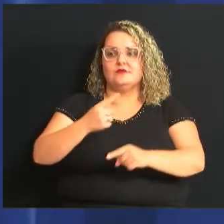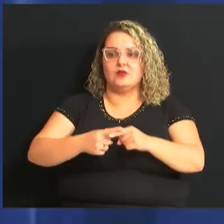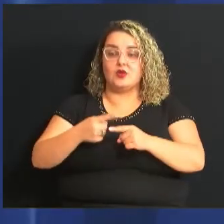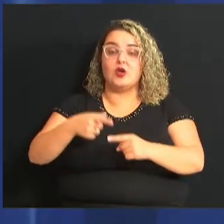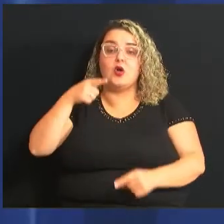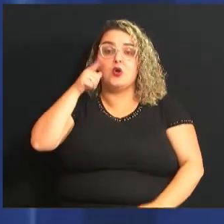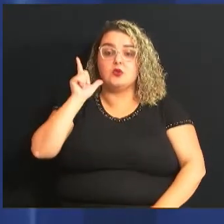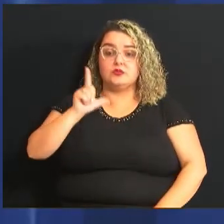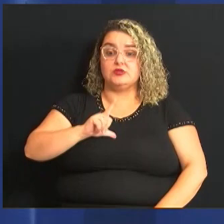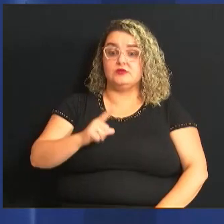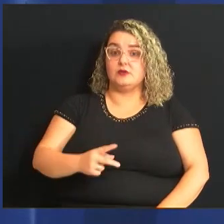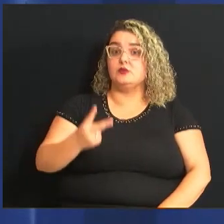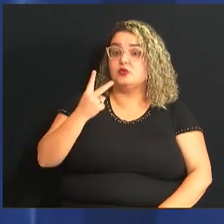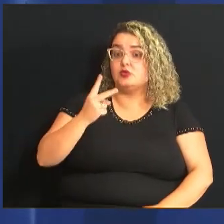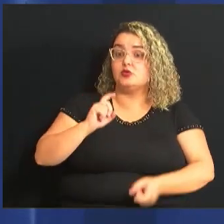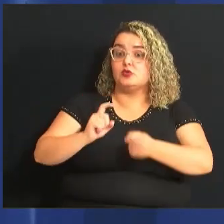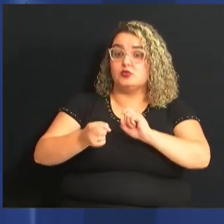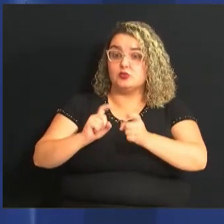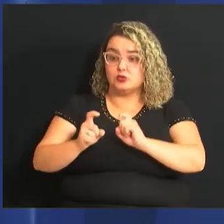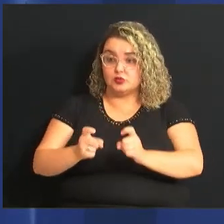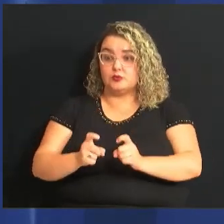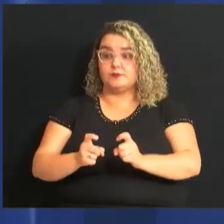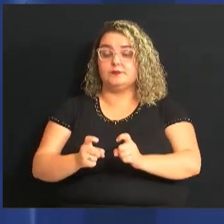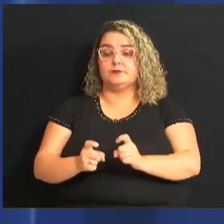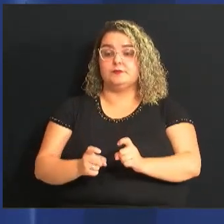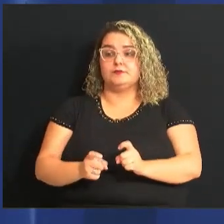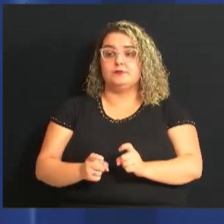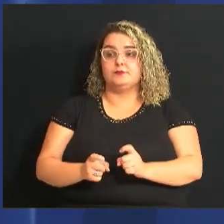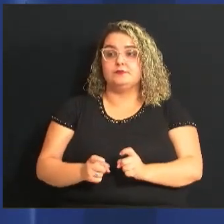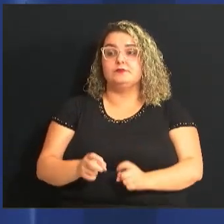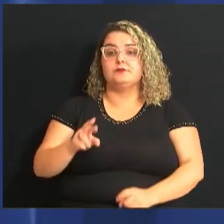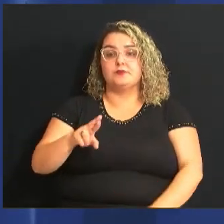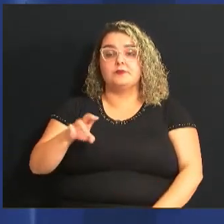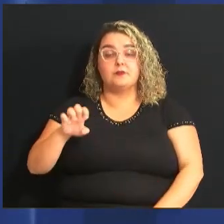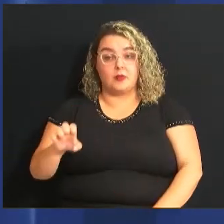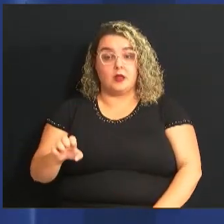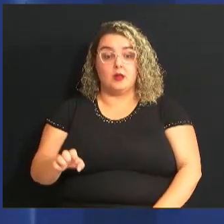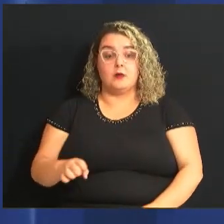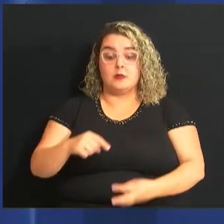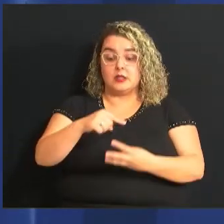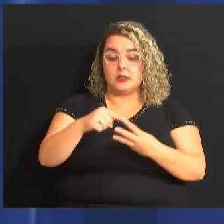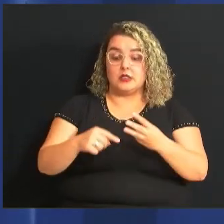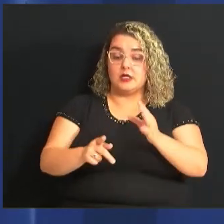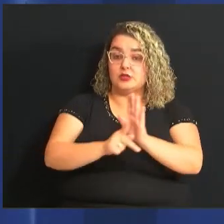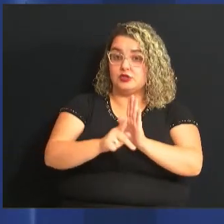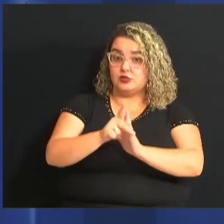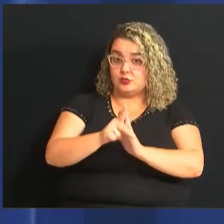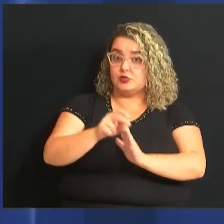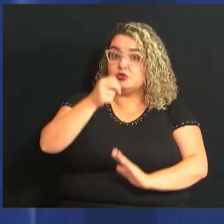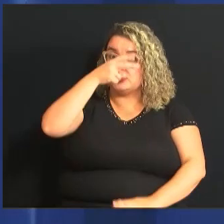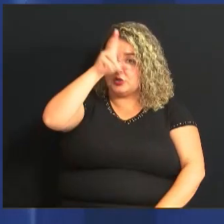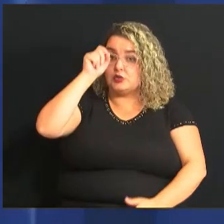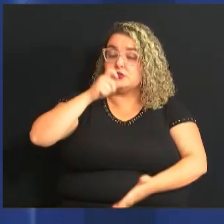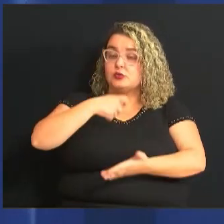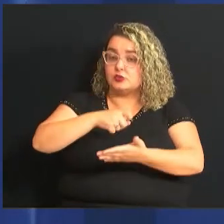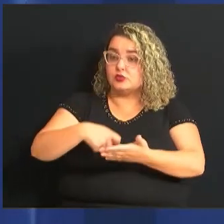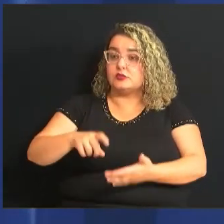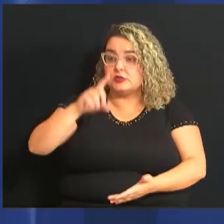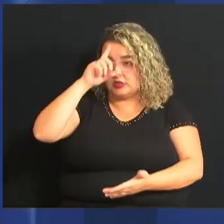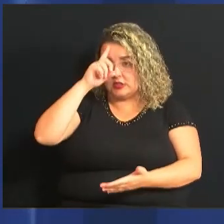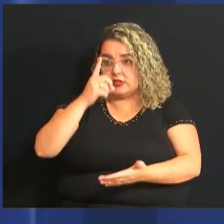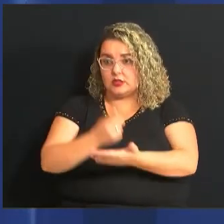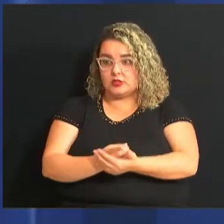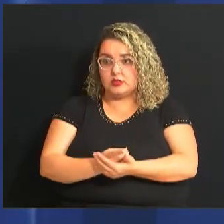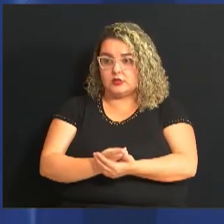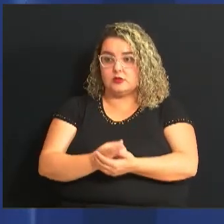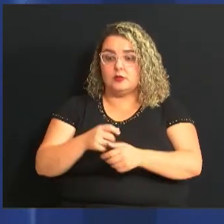reuniões extraordinárias para a discussão de 3 projetos de autoria do prefeito que determinam uma ampliação